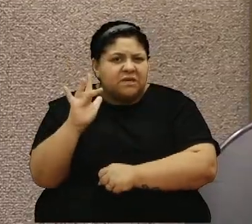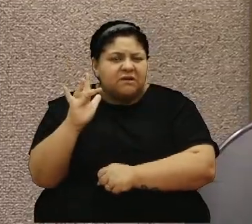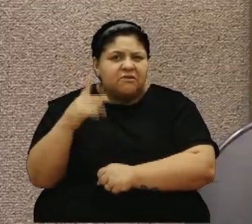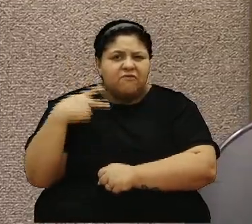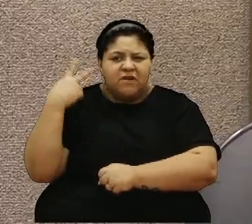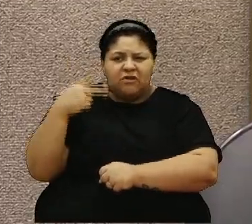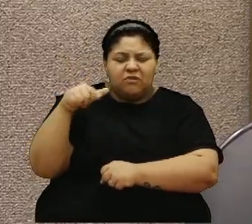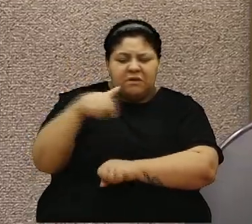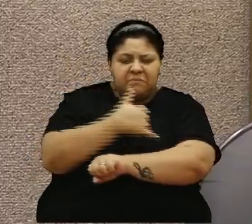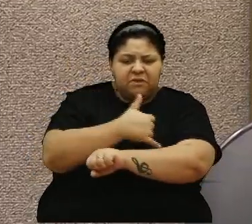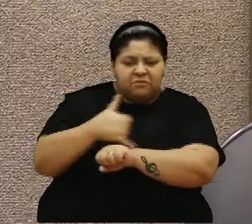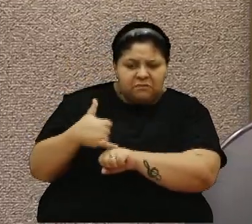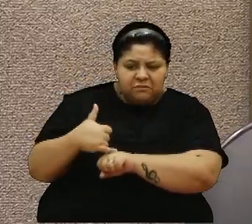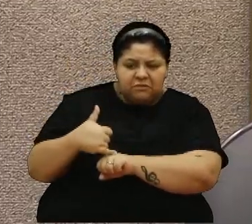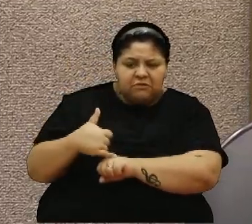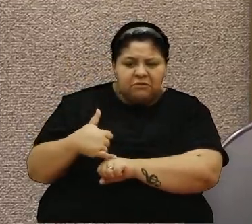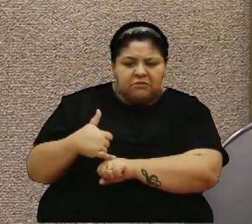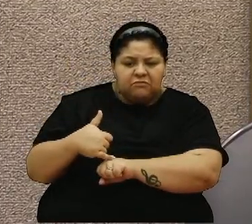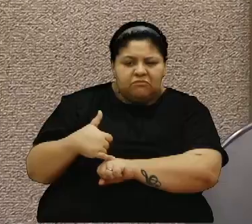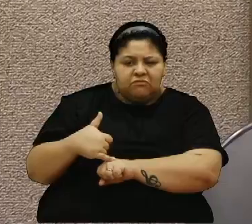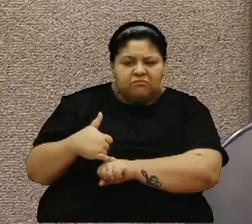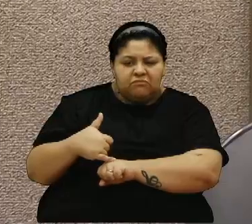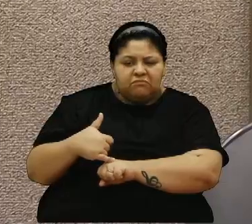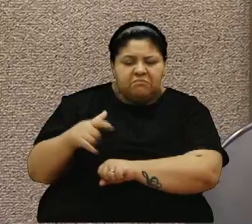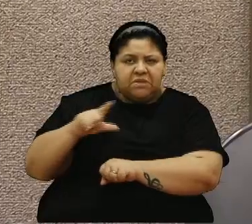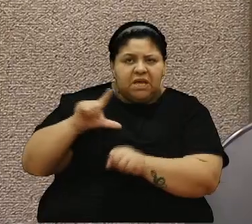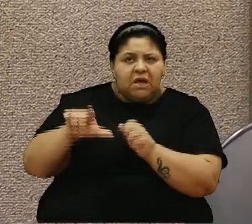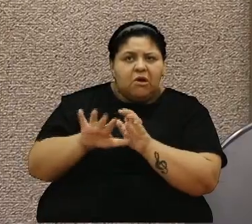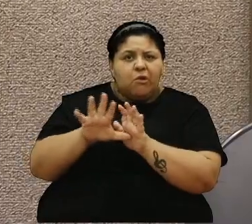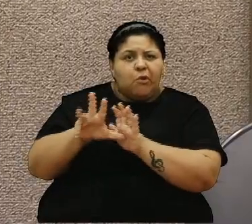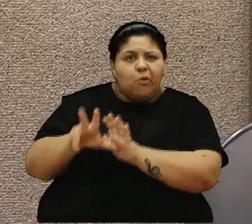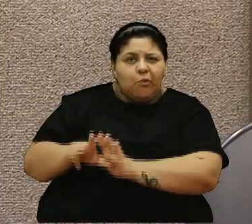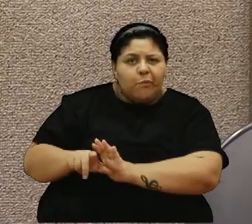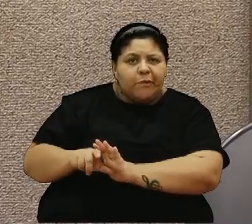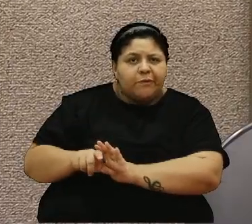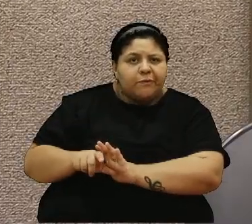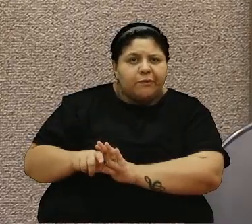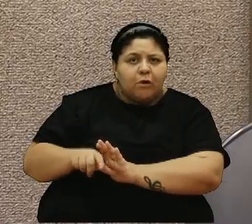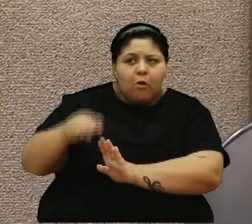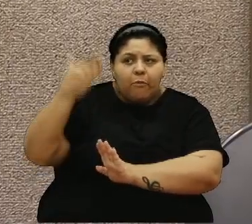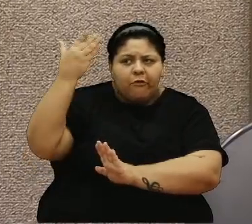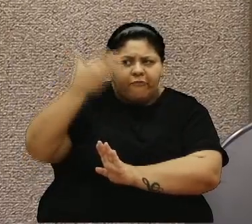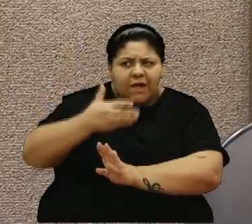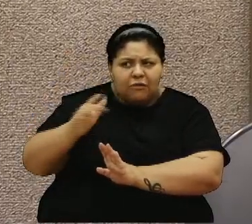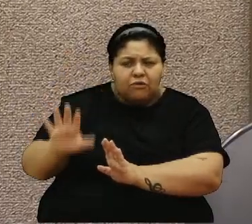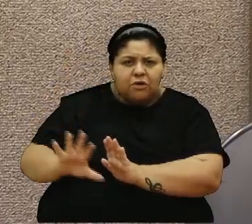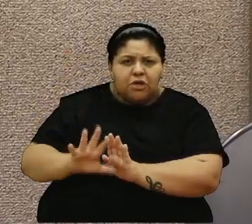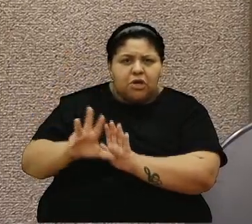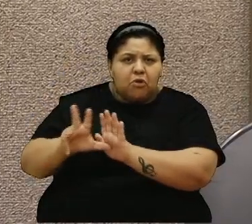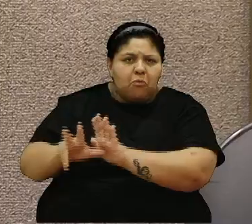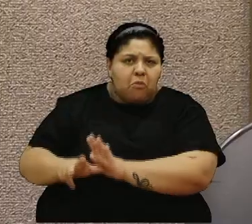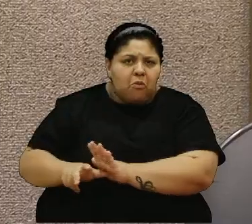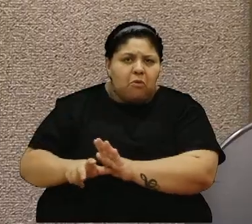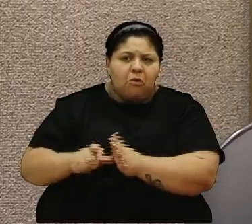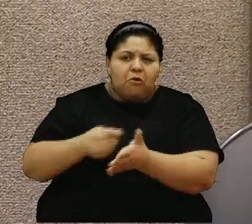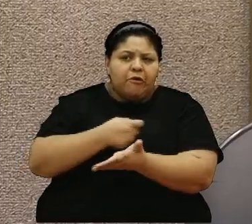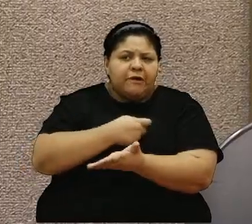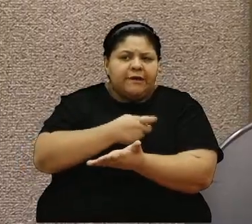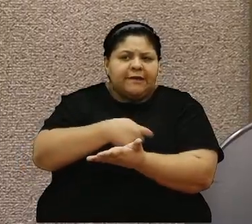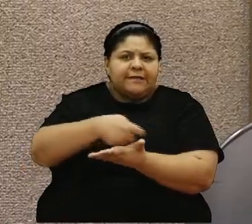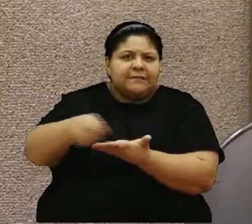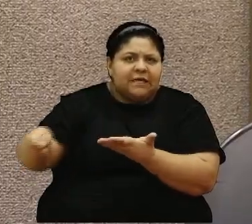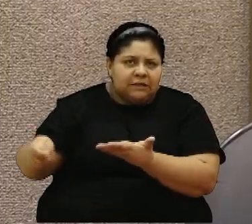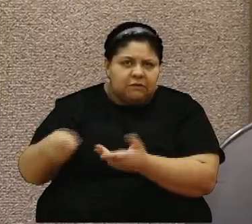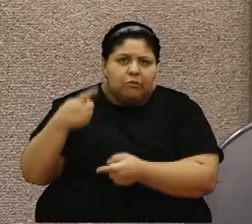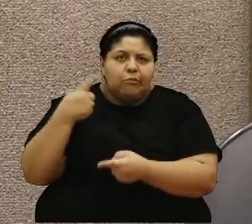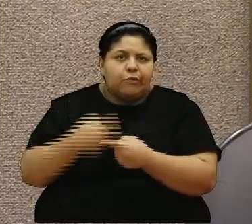passou nessa casa seja corrupto ou foi comprovadamente cassado, alguma coisa assim, impeachmentado